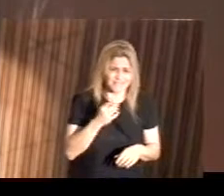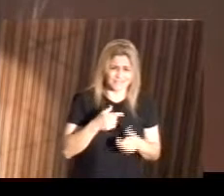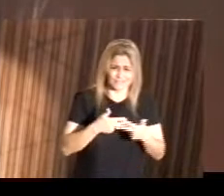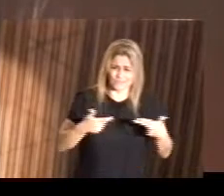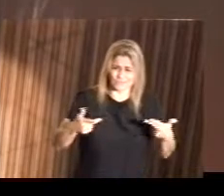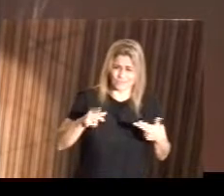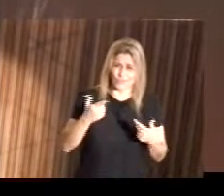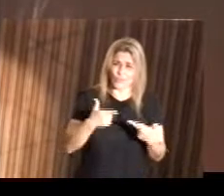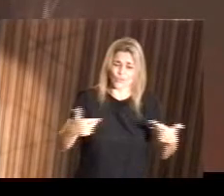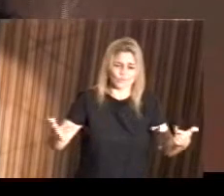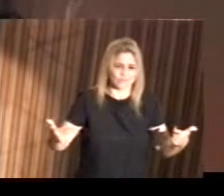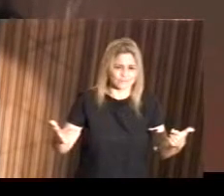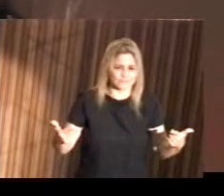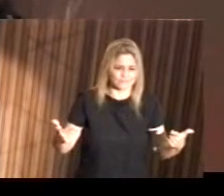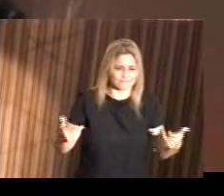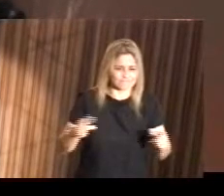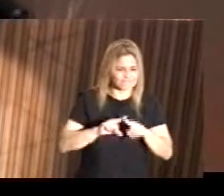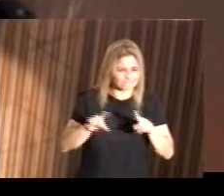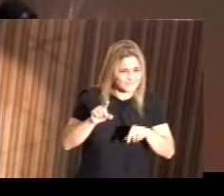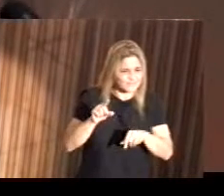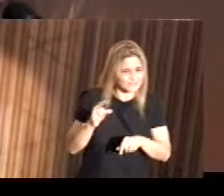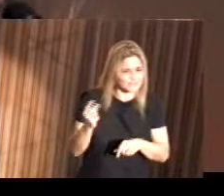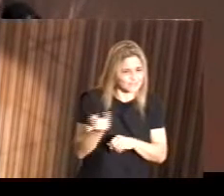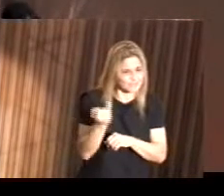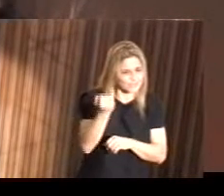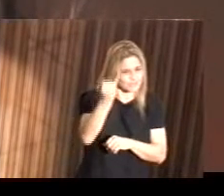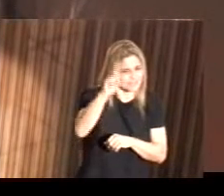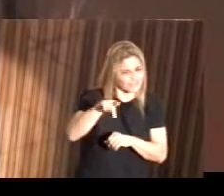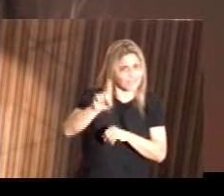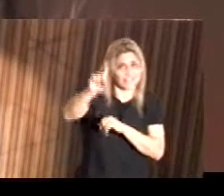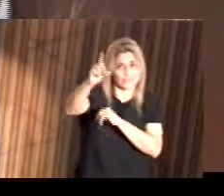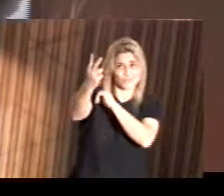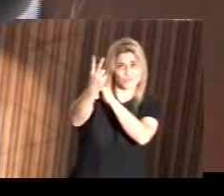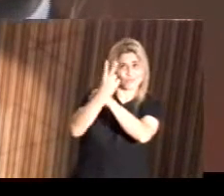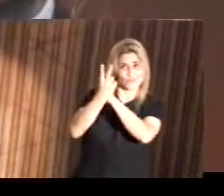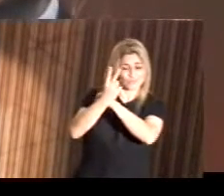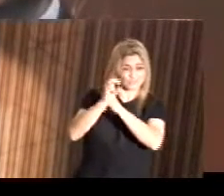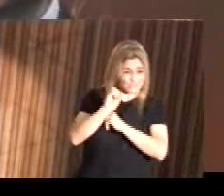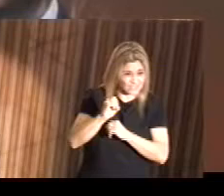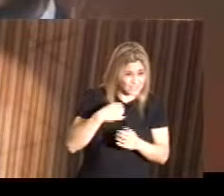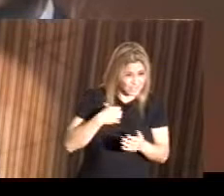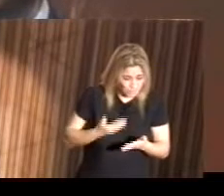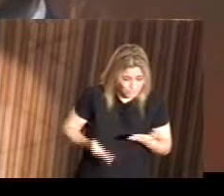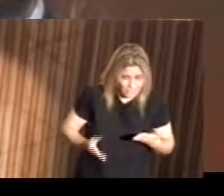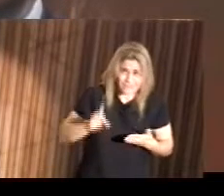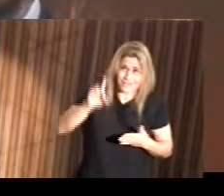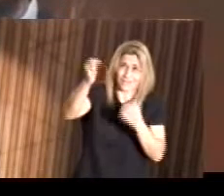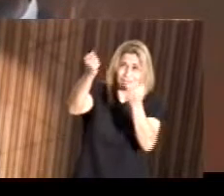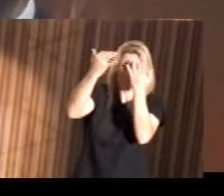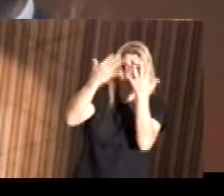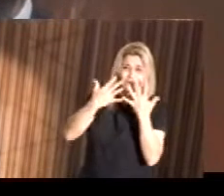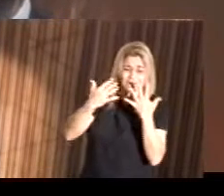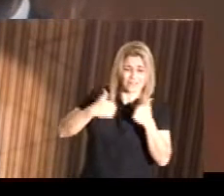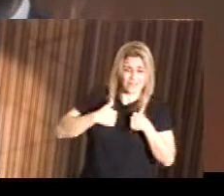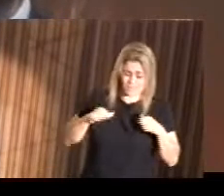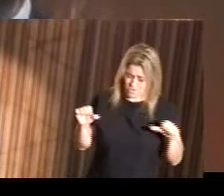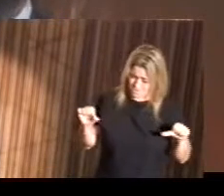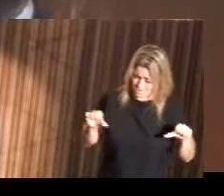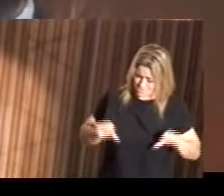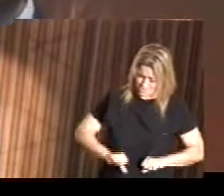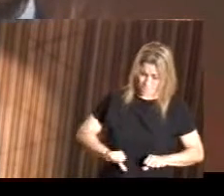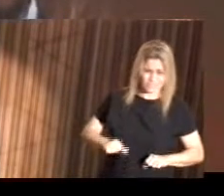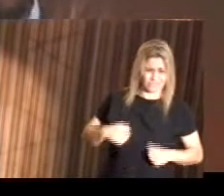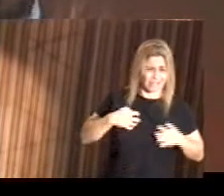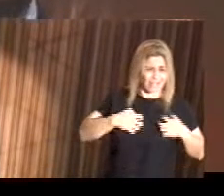nessa terra. Que mais vale a bênção de Deus, porque no dia que a gente perder a bênção de Deus, se você é um servo de Deus,